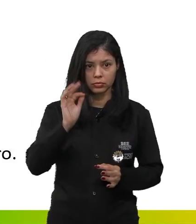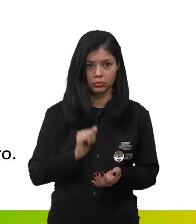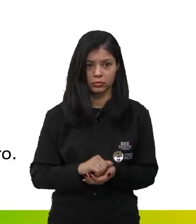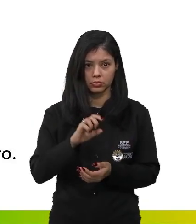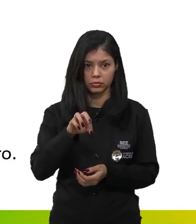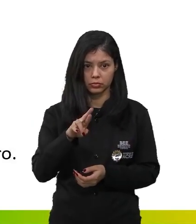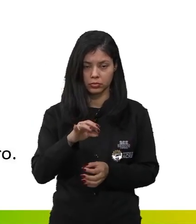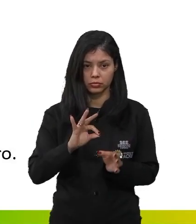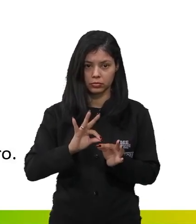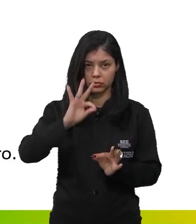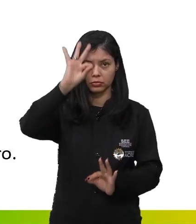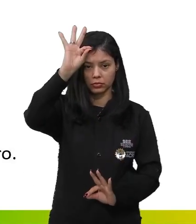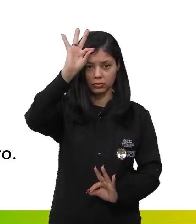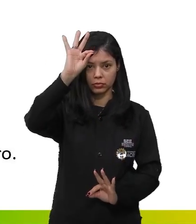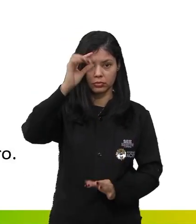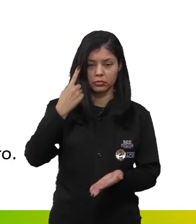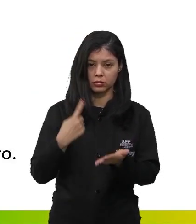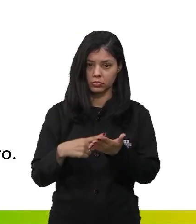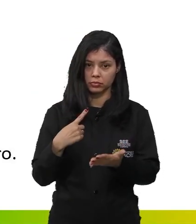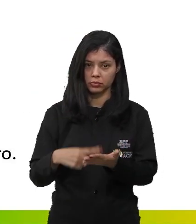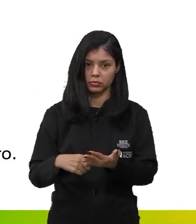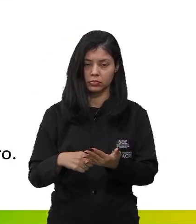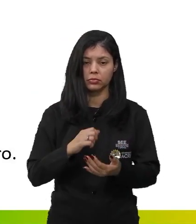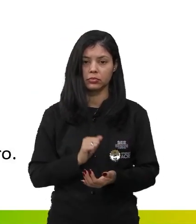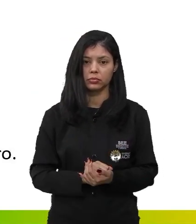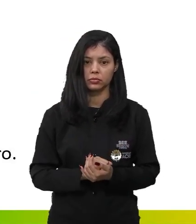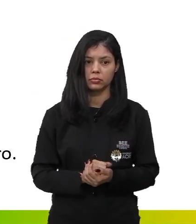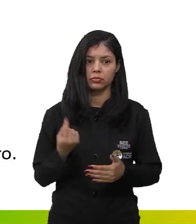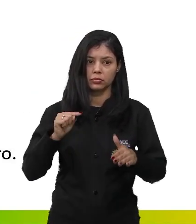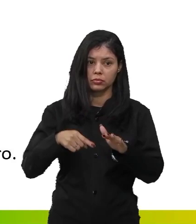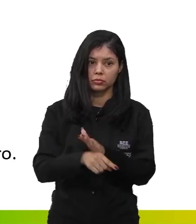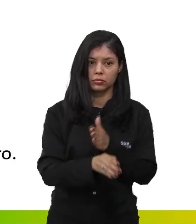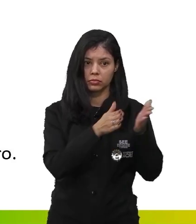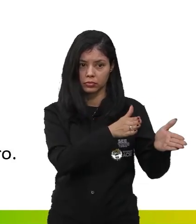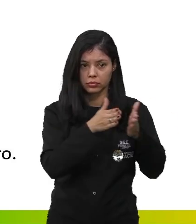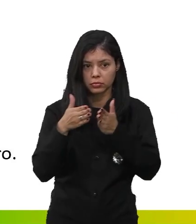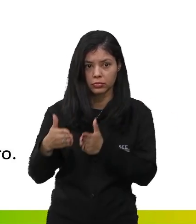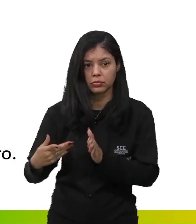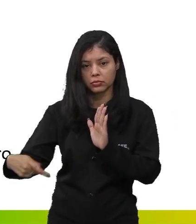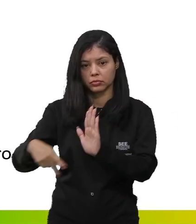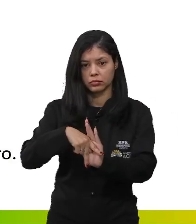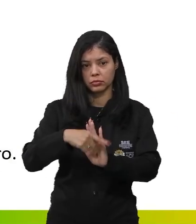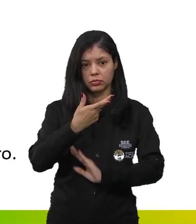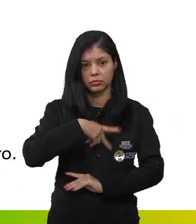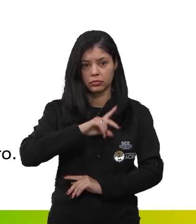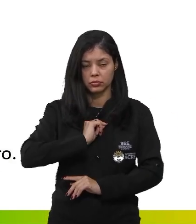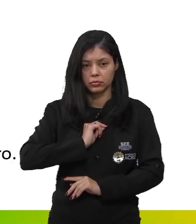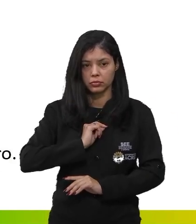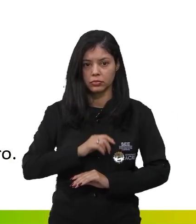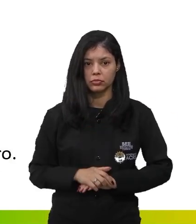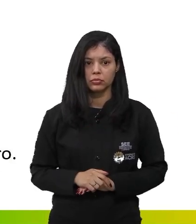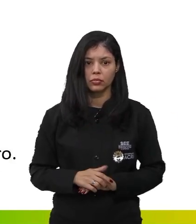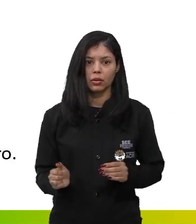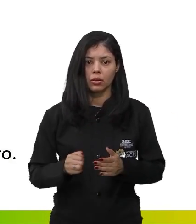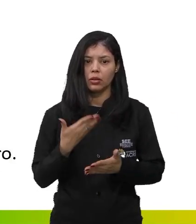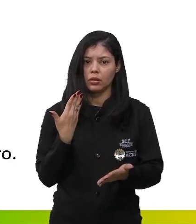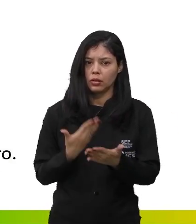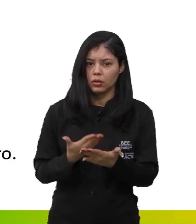a linha demarcatória definida pelo Tratado de Tordesilhas, estavam dentro da parte destinada a